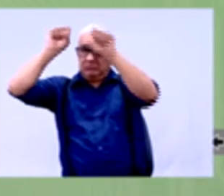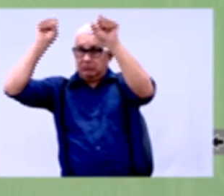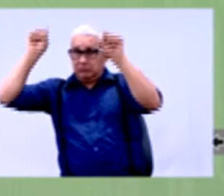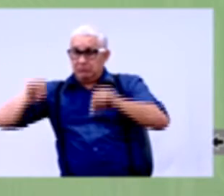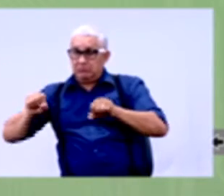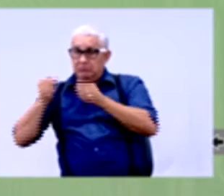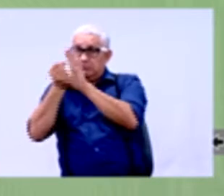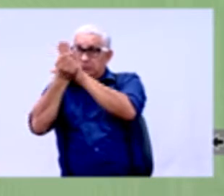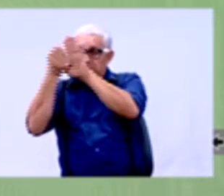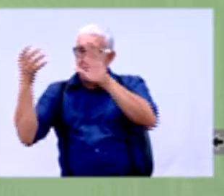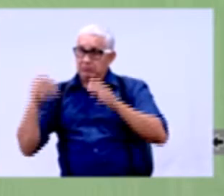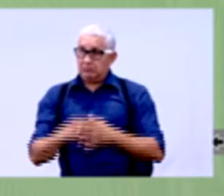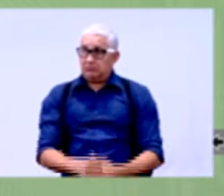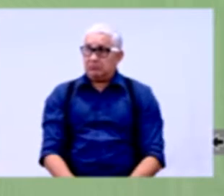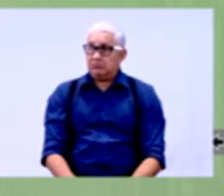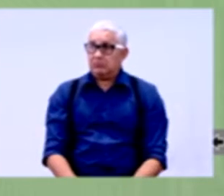aplicação.